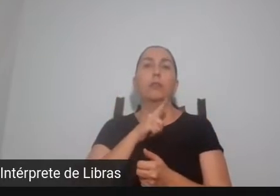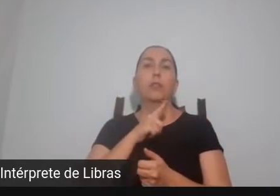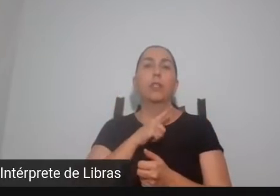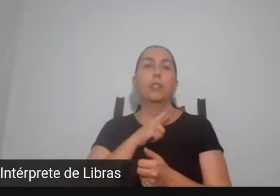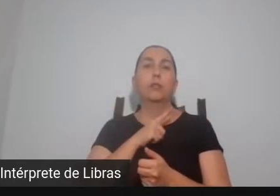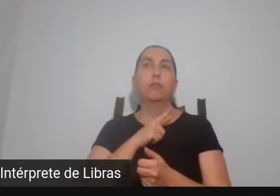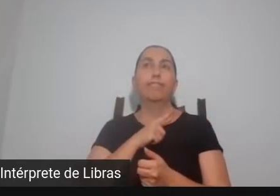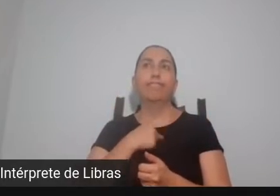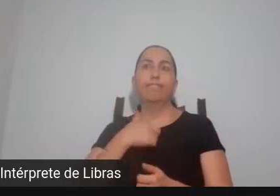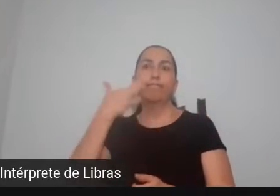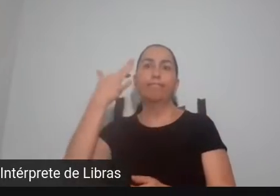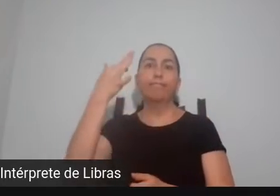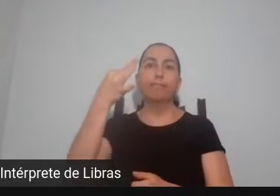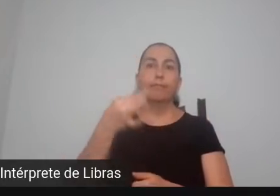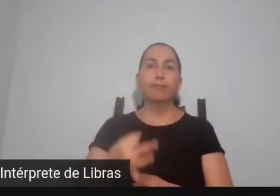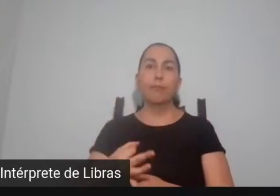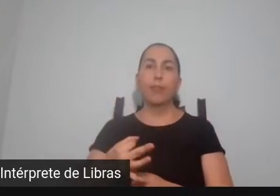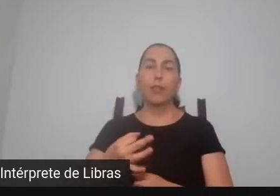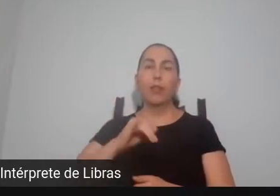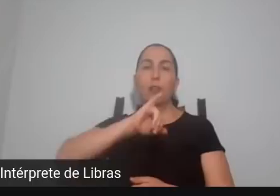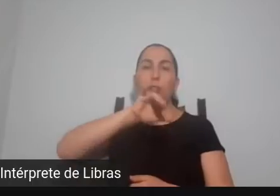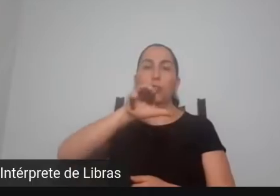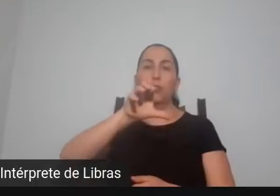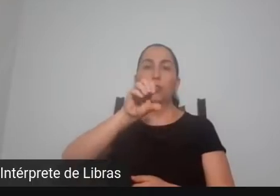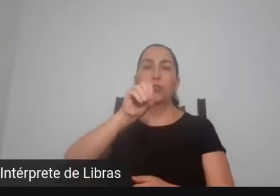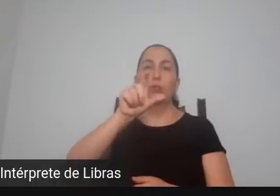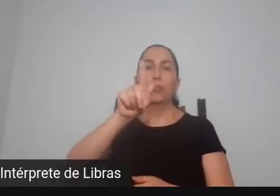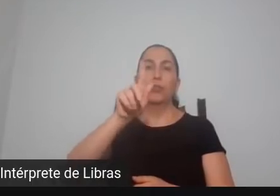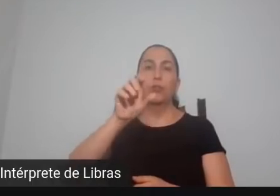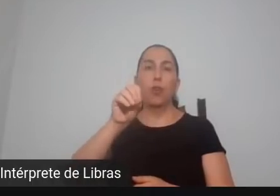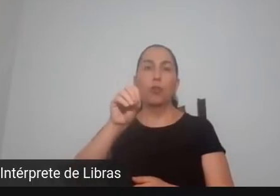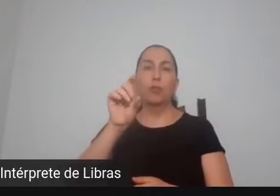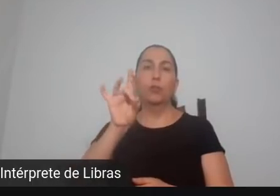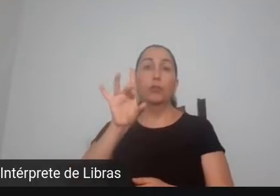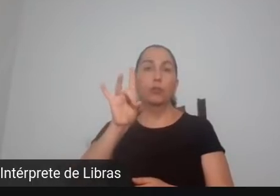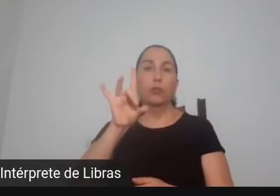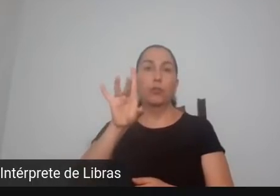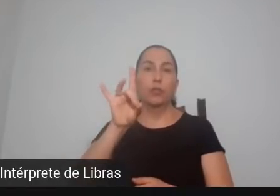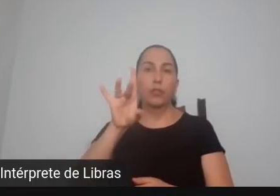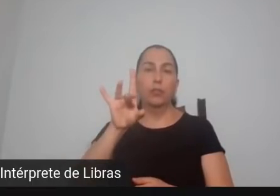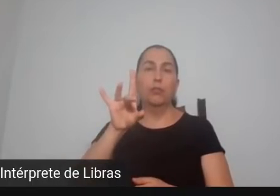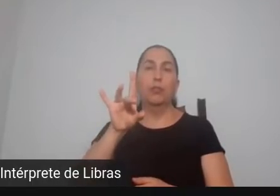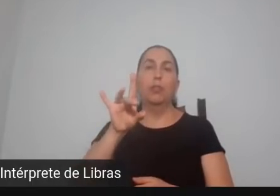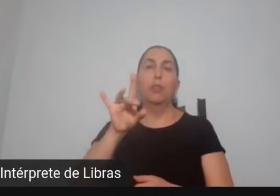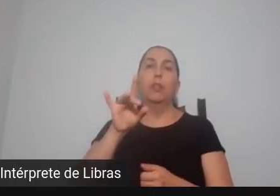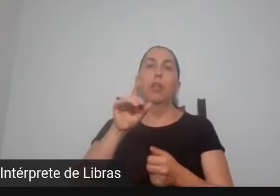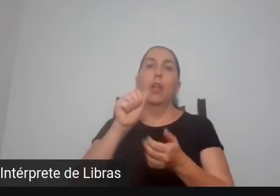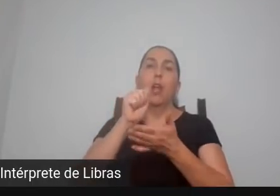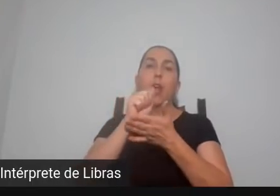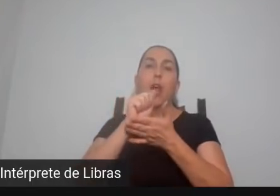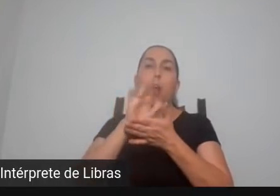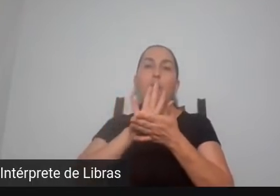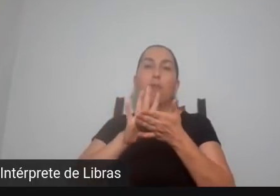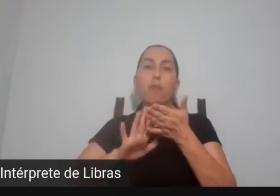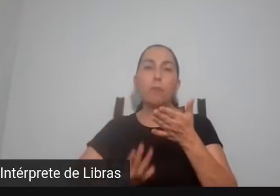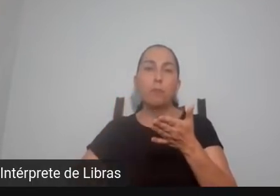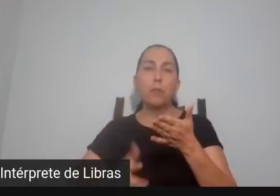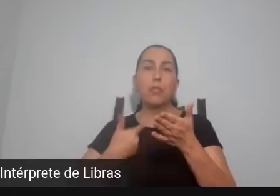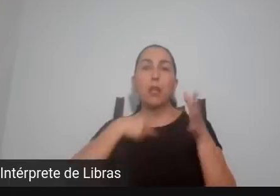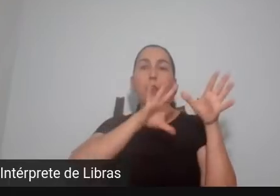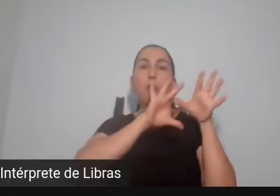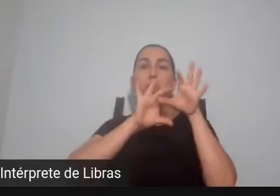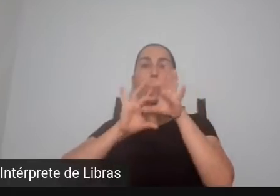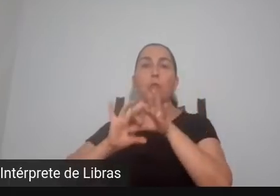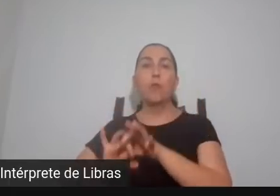sozinho, ele é muito pobre. Se o jogo sozinho alfabetizasse e o contexto de uso da leitura e escrita